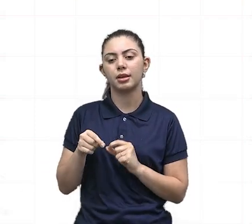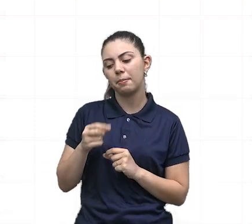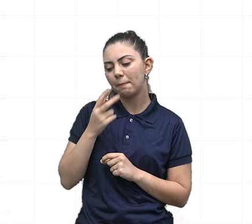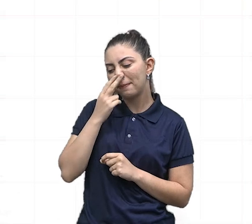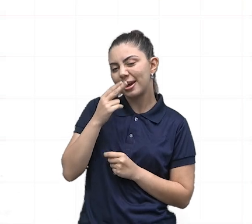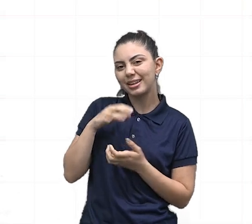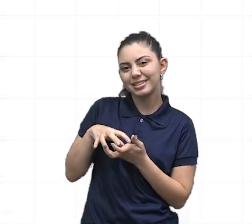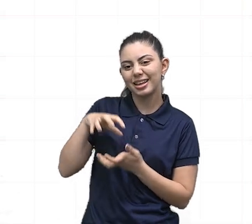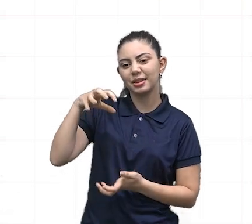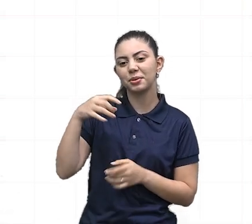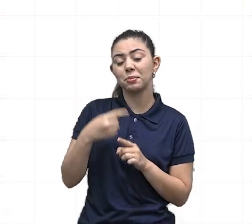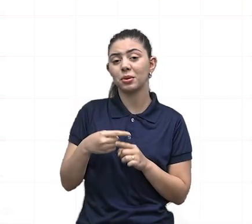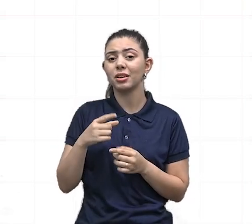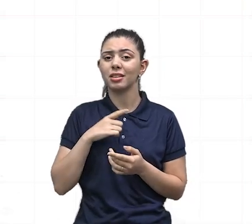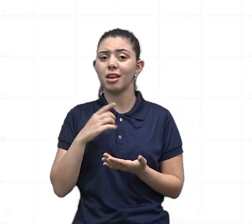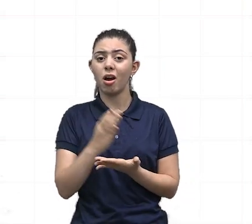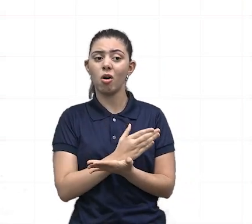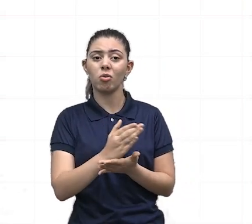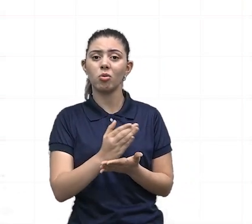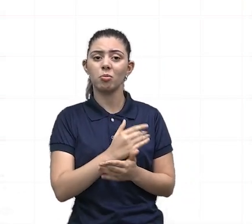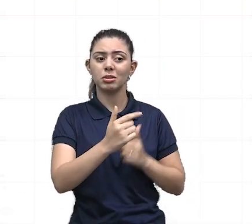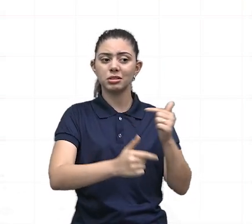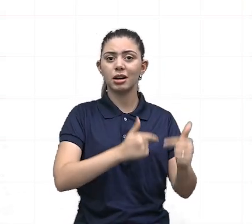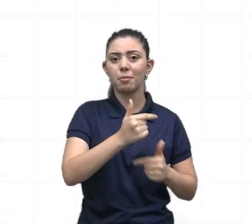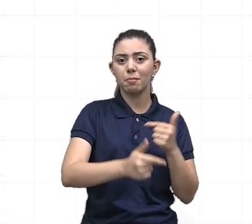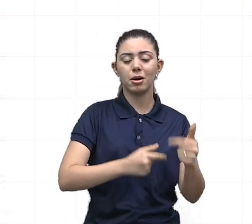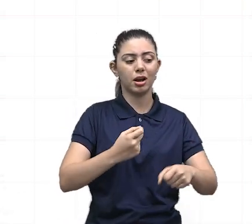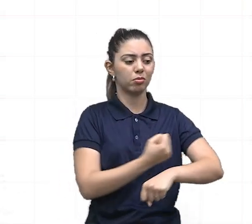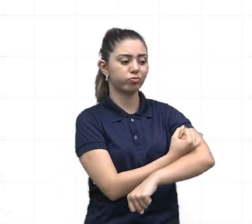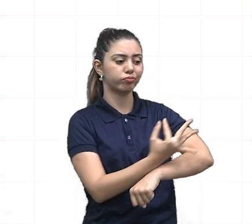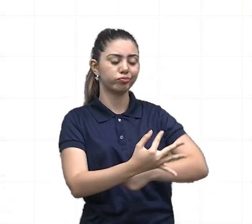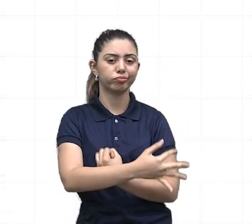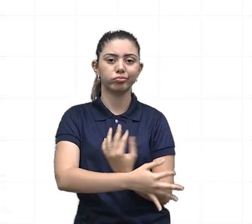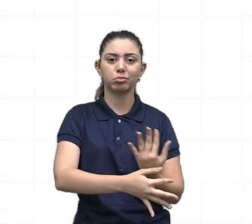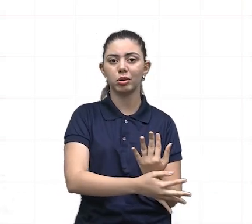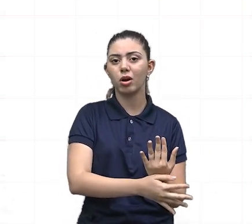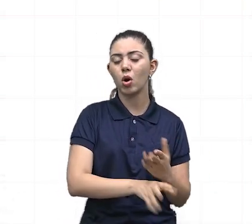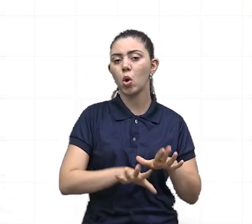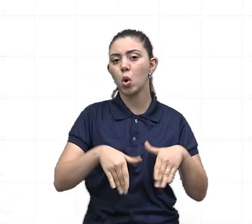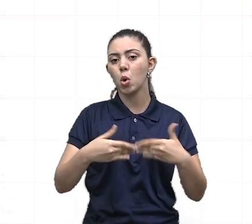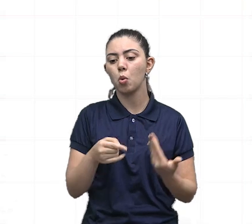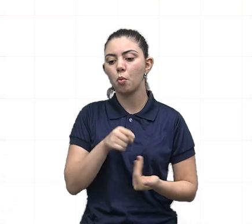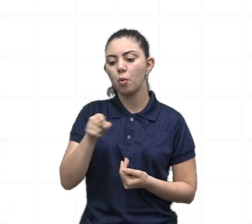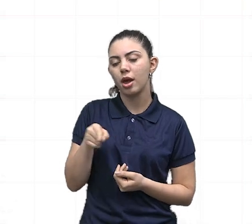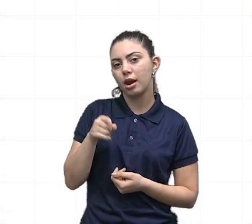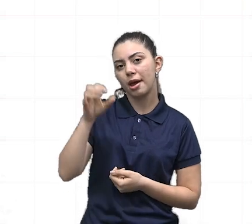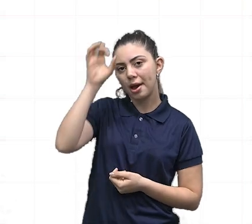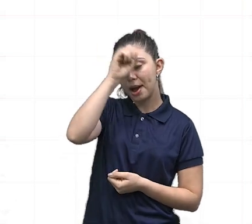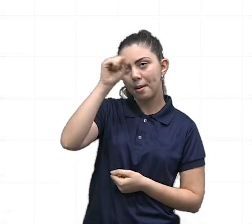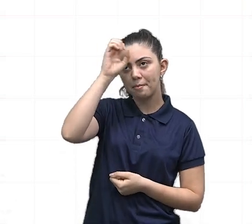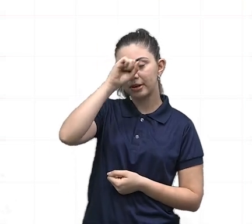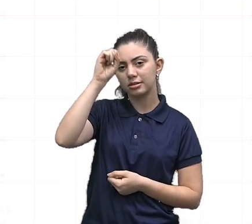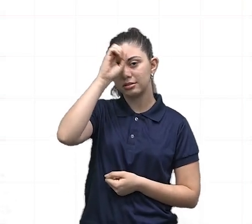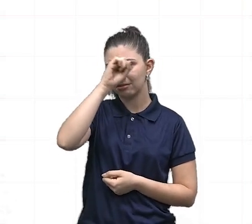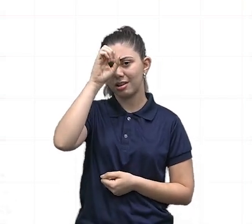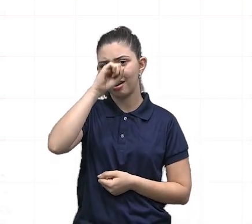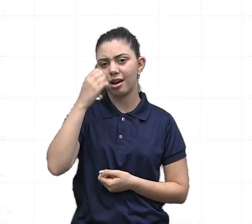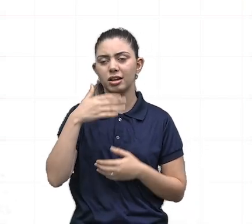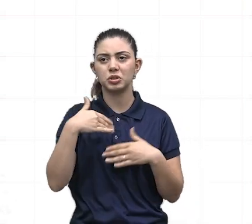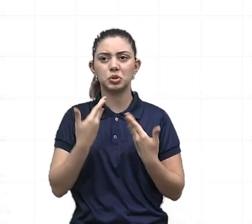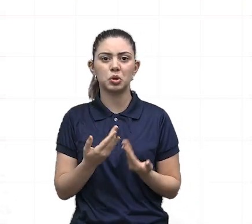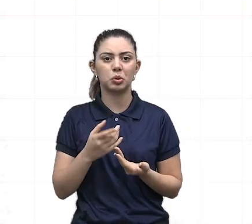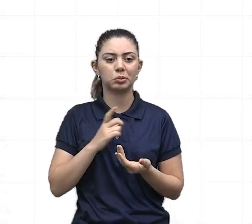pois aparecem trabalhando nas lavouras ou iniciavam o aprendizado de algum ofício. Eram